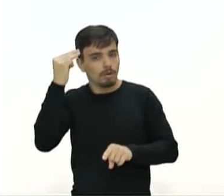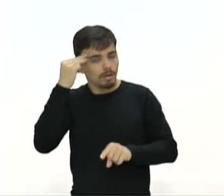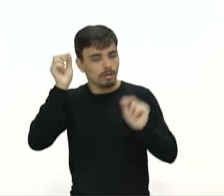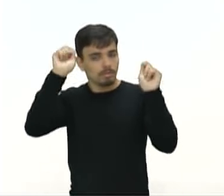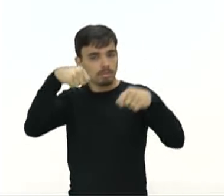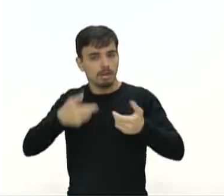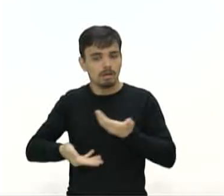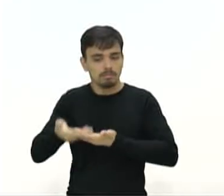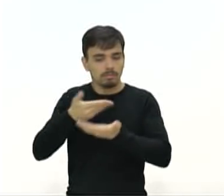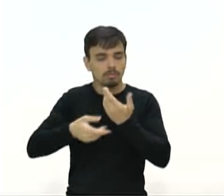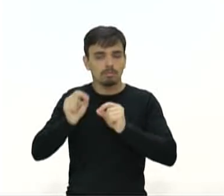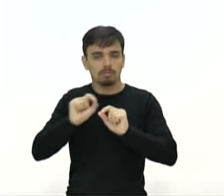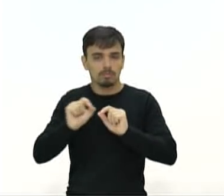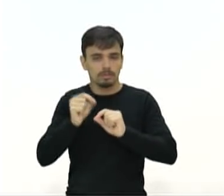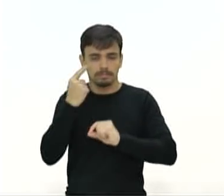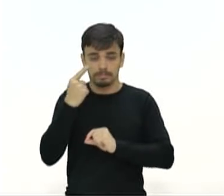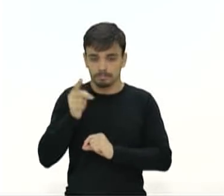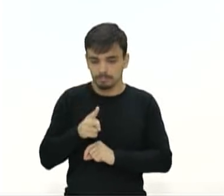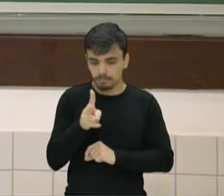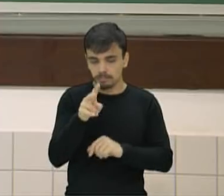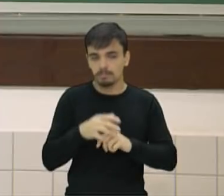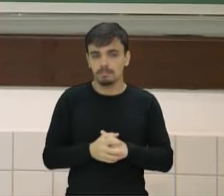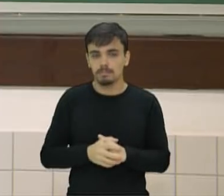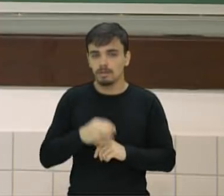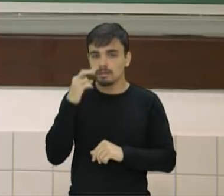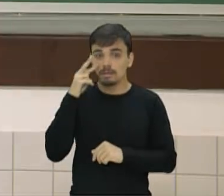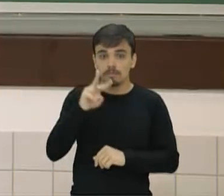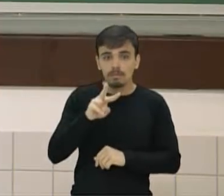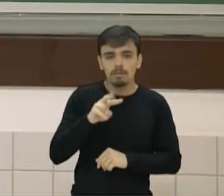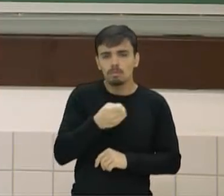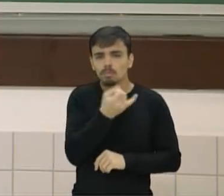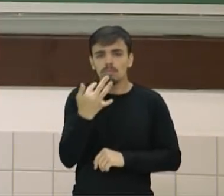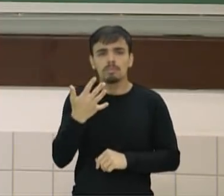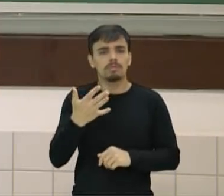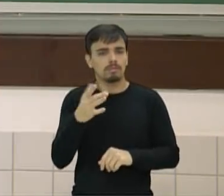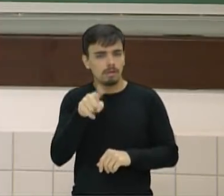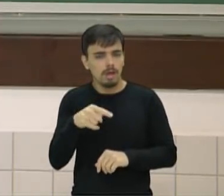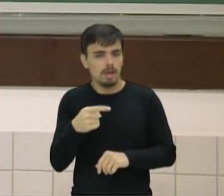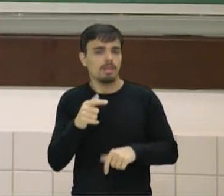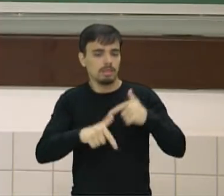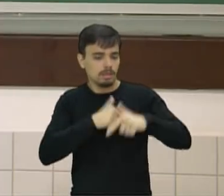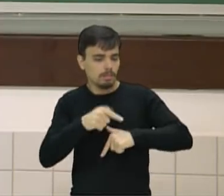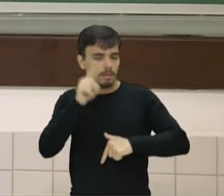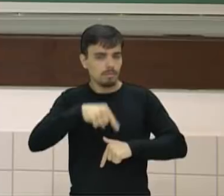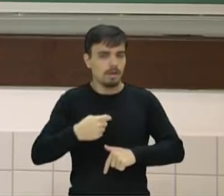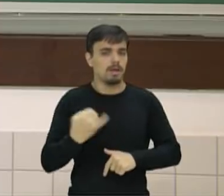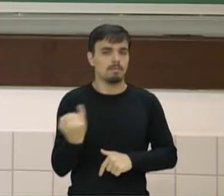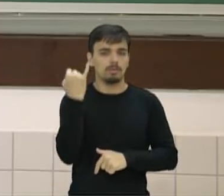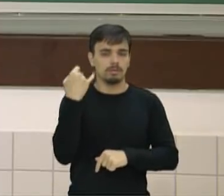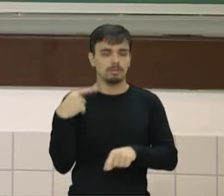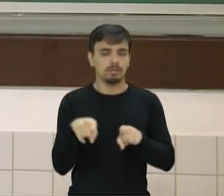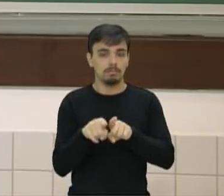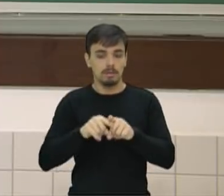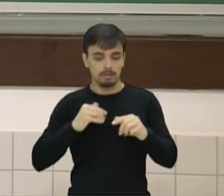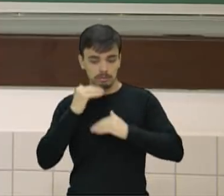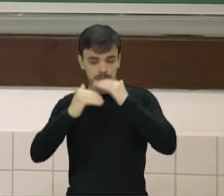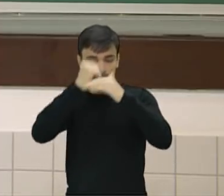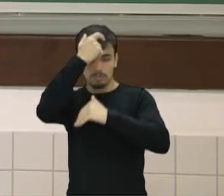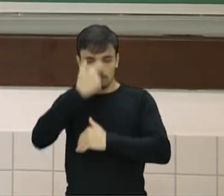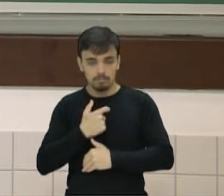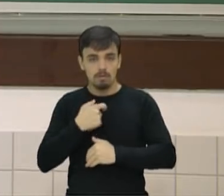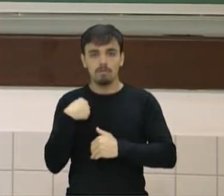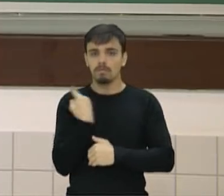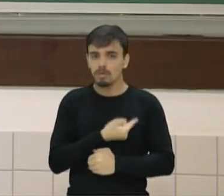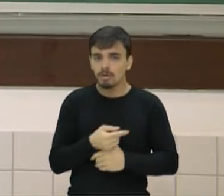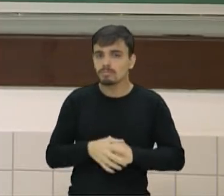sua continuidade. Veja o quanto o trabalho é importante para a gente e o quanto o trabalho nos desenvolve enquanto pessoa. Então, isso vai